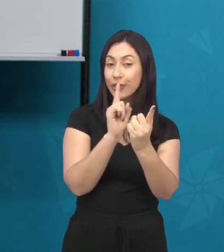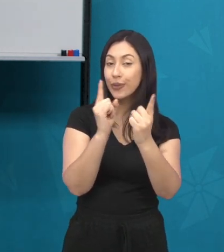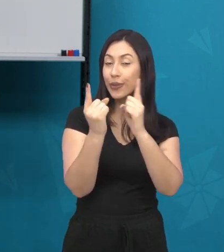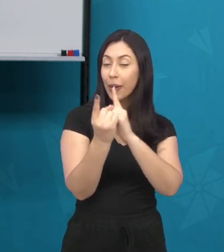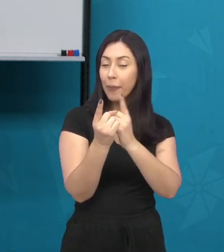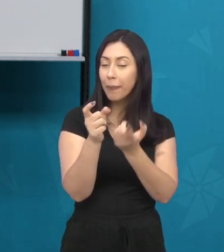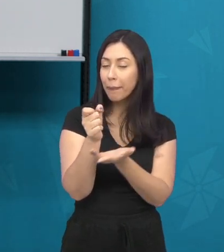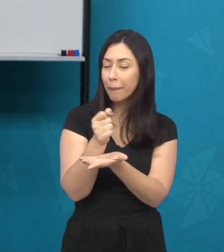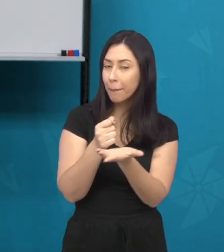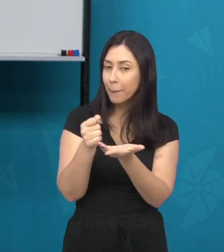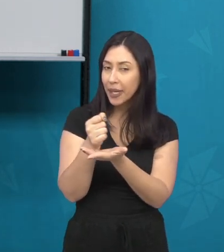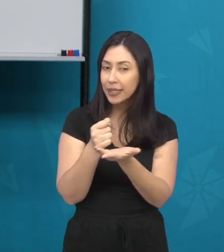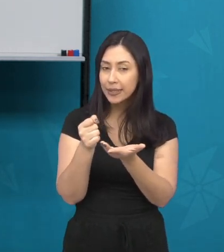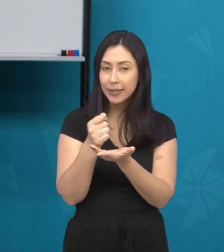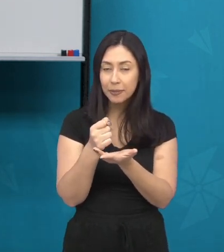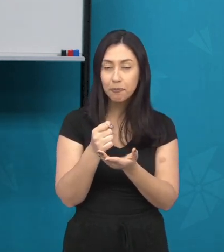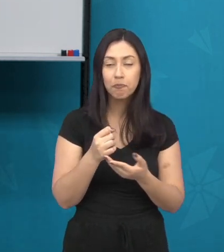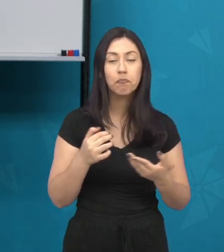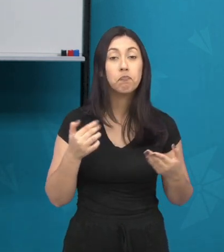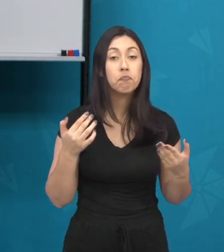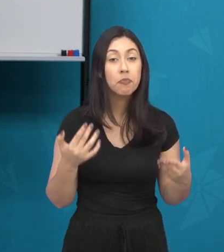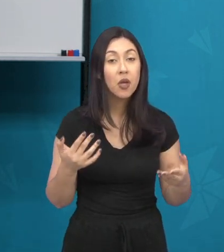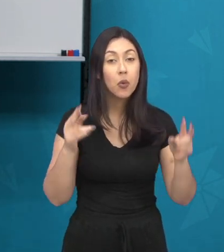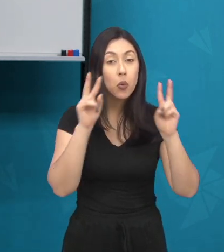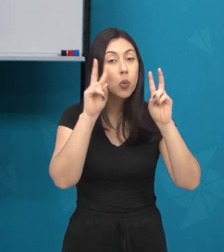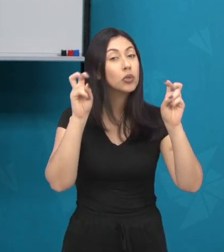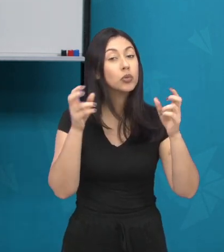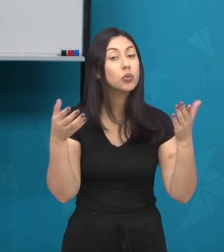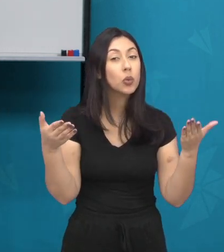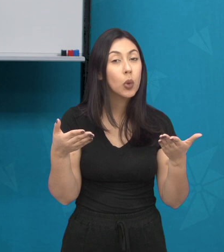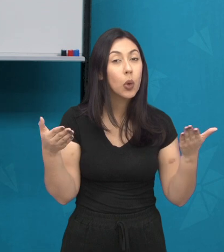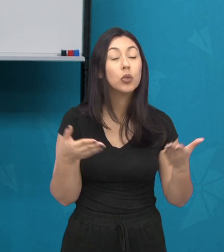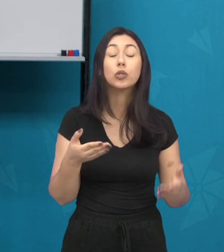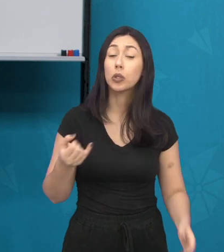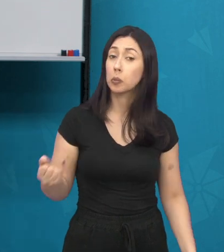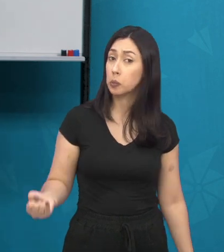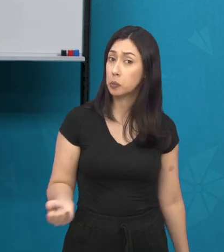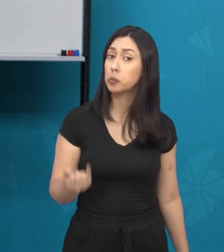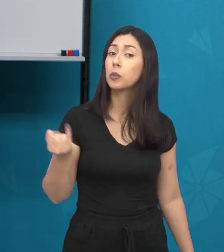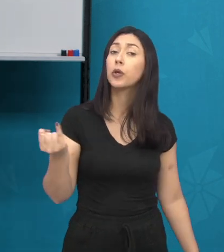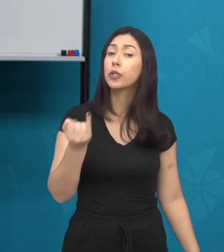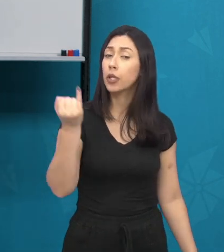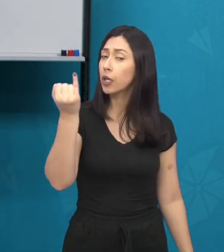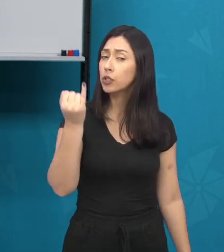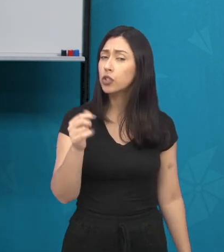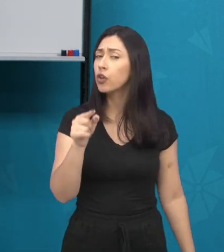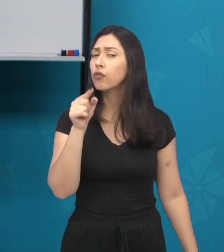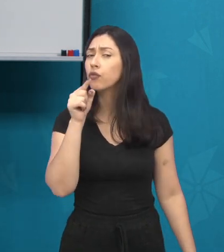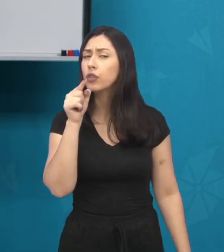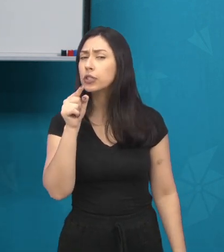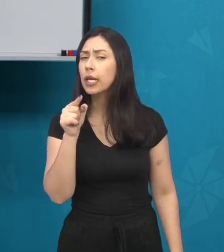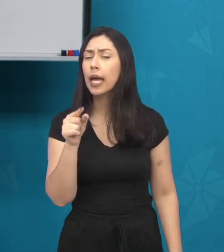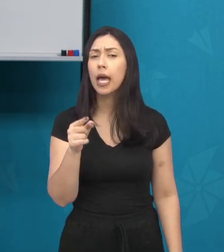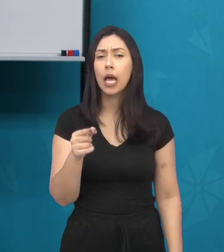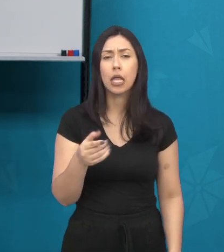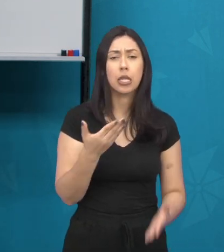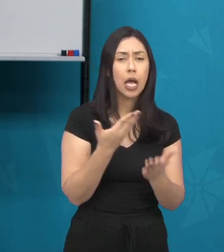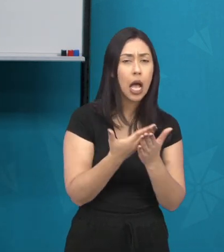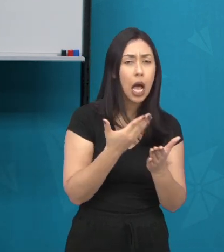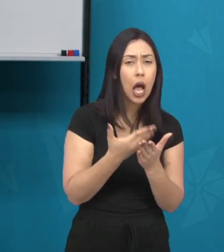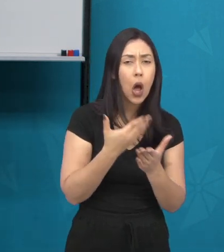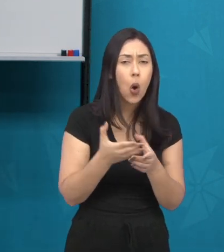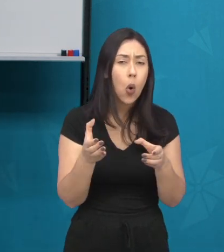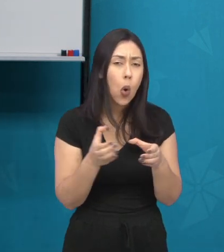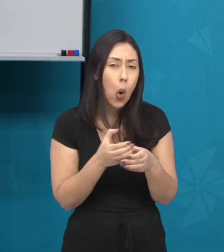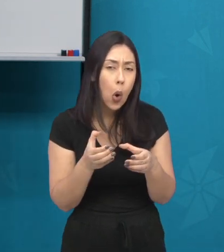seguinte e essas esse esse assunto da aula de hoje é extremamente importante você que tá fazendo seu concurso você que